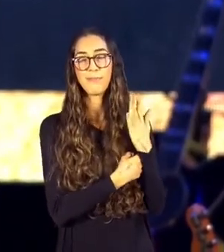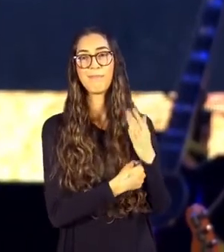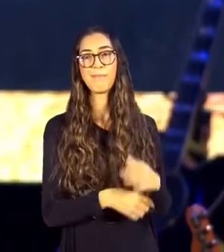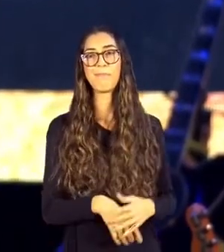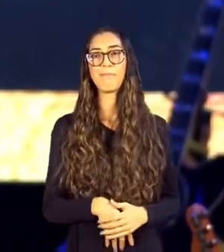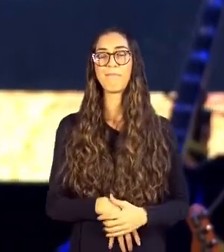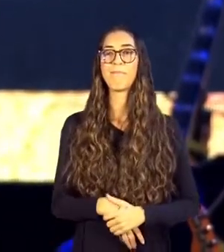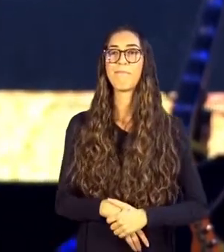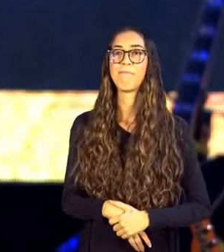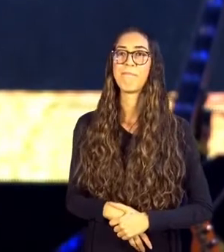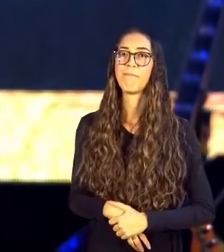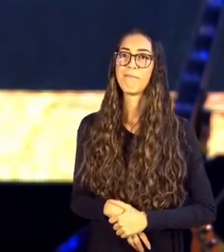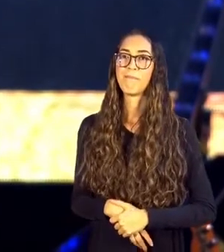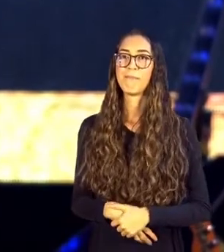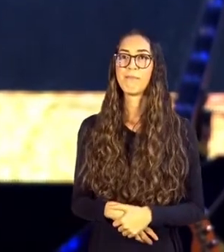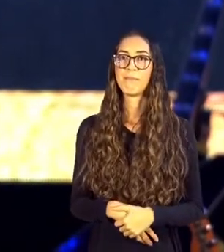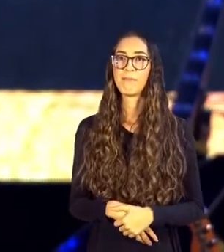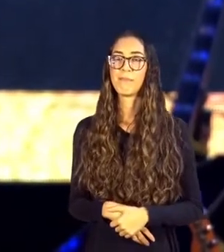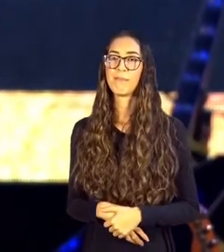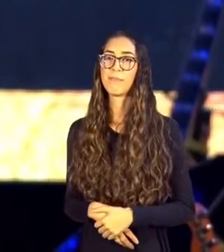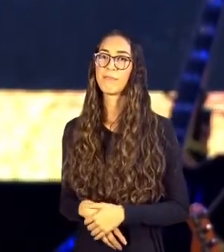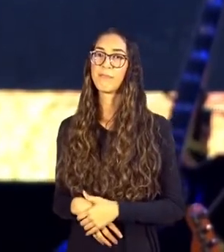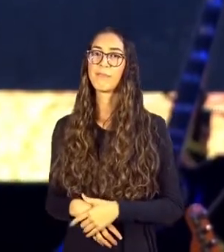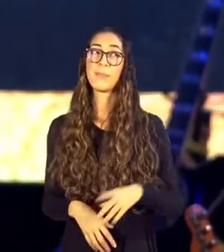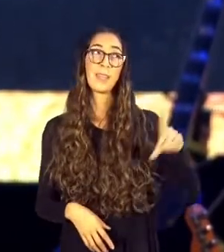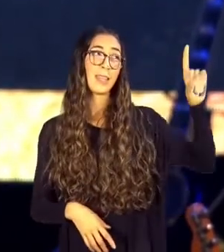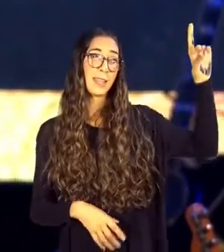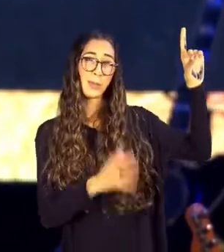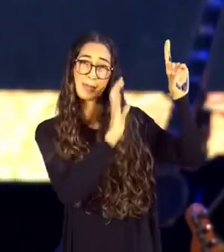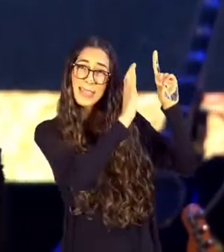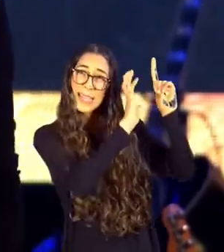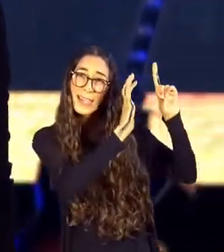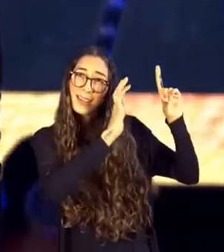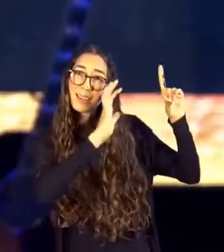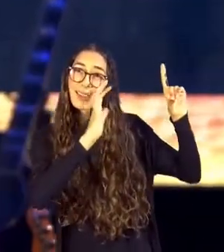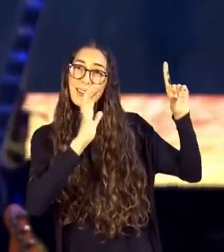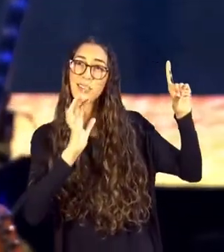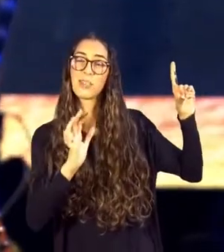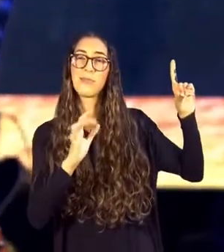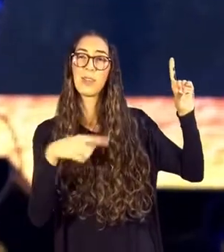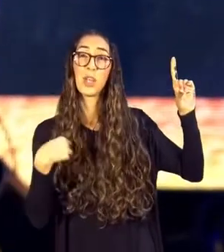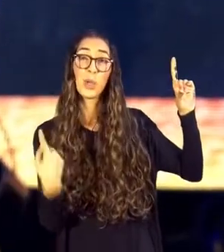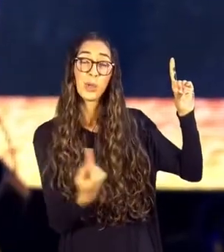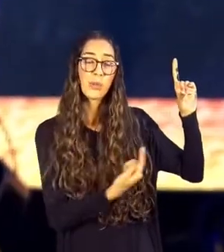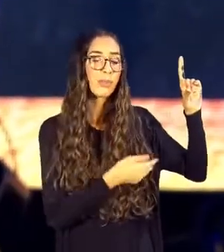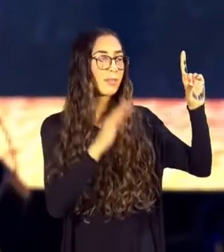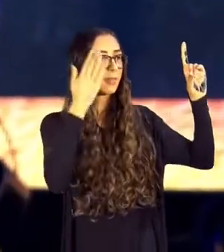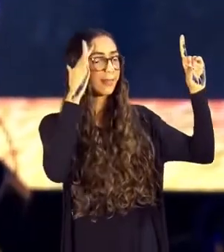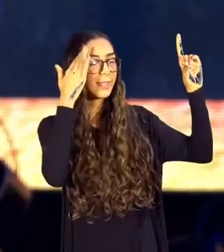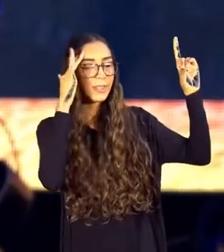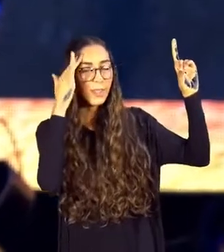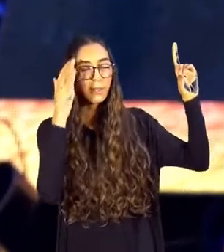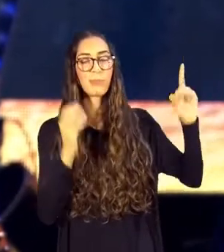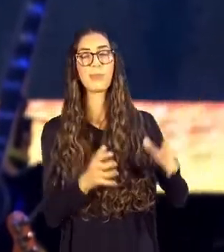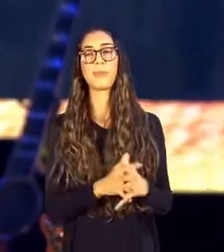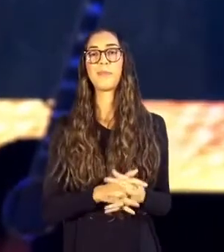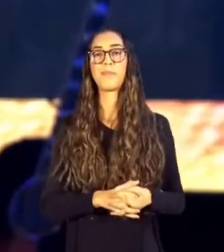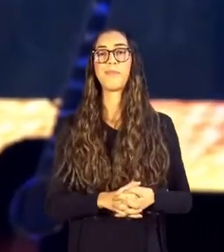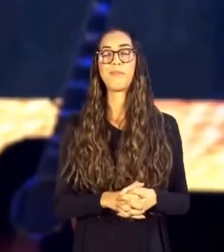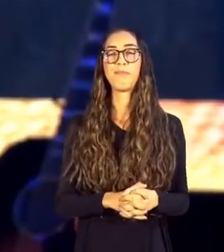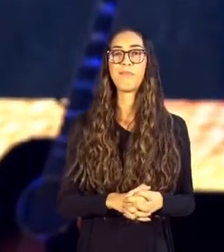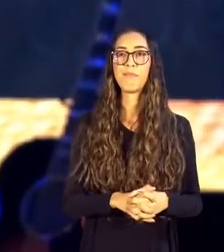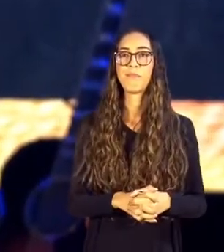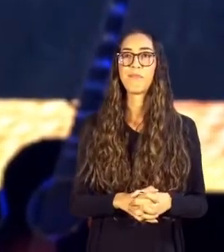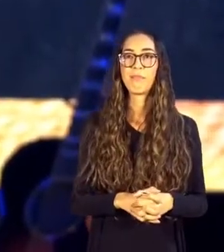gente não sabe. Essa é a dimensão do nosso Deus. Uma vez, quando eu estava no fundo do poço, irmãos, que eu não queria mais vir na